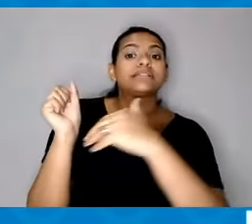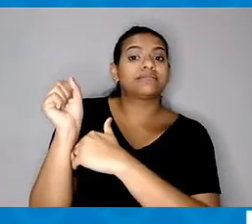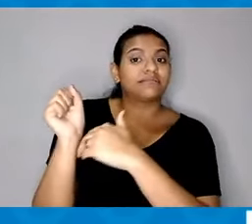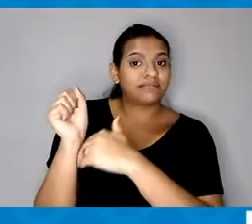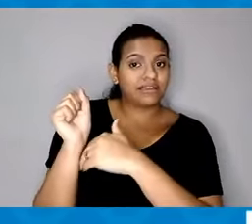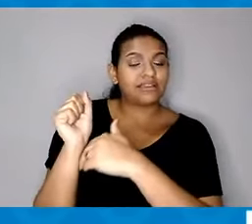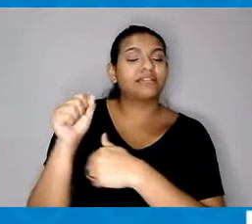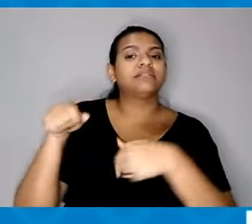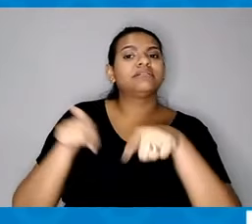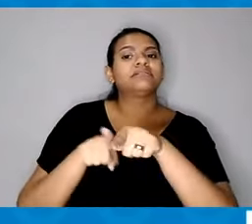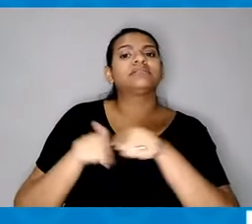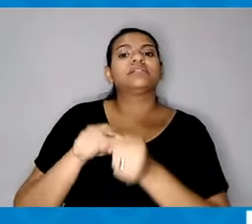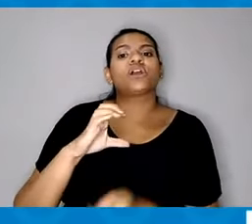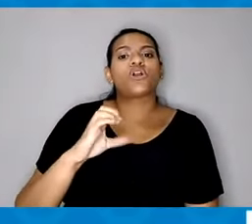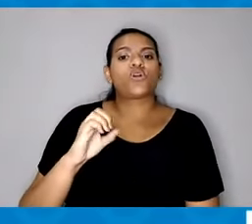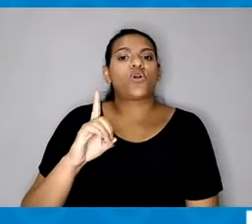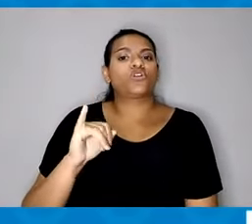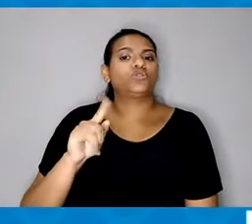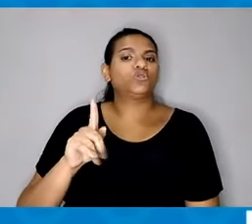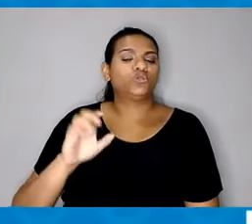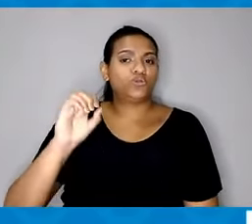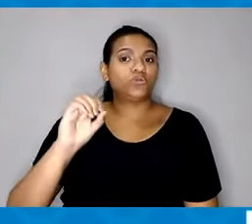com os estudantes da sua equipe.